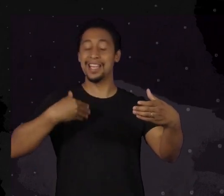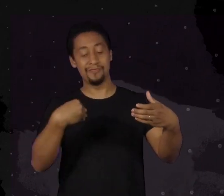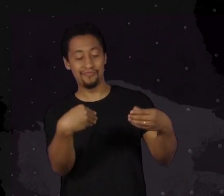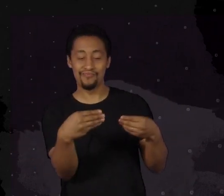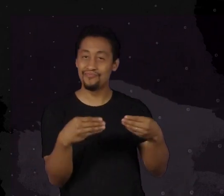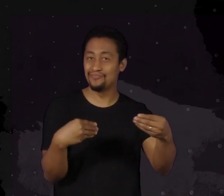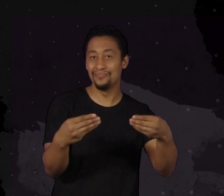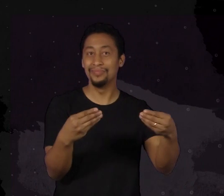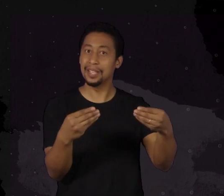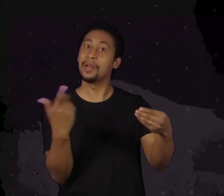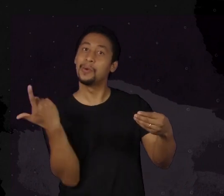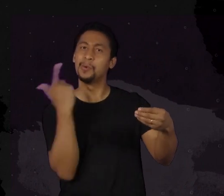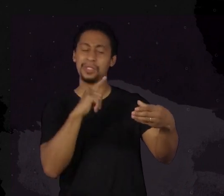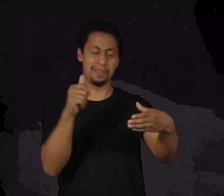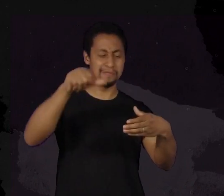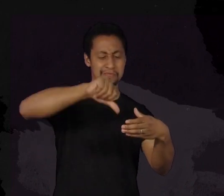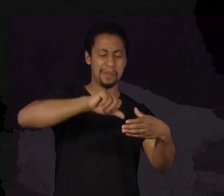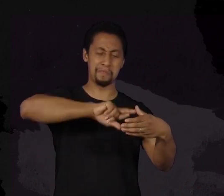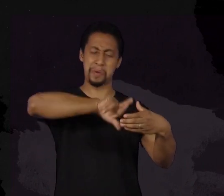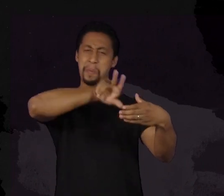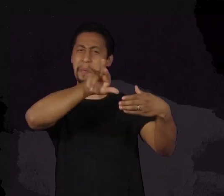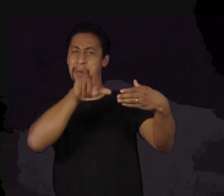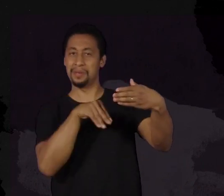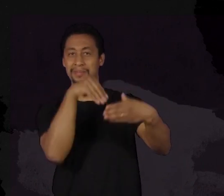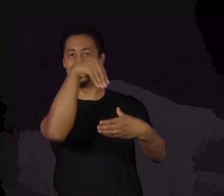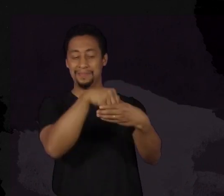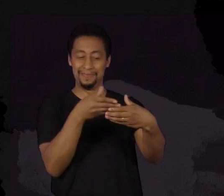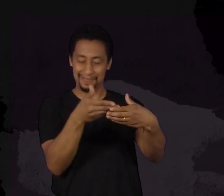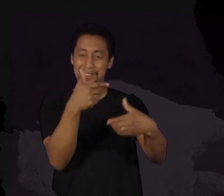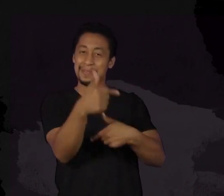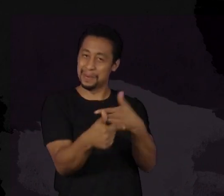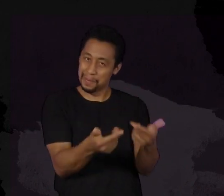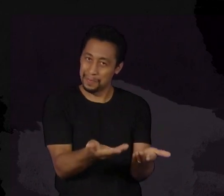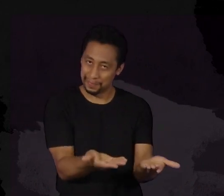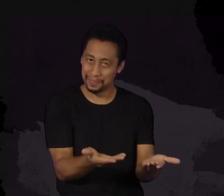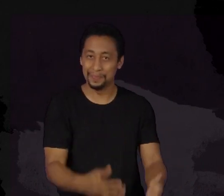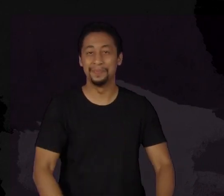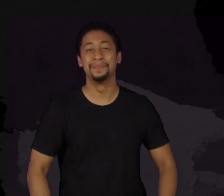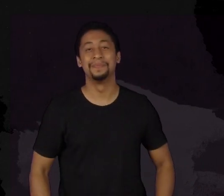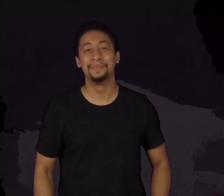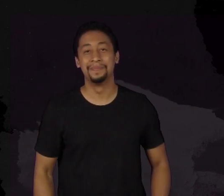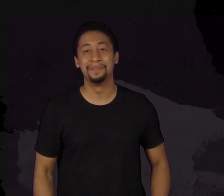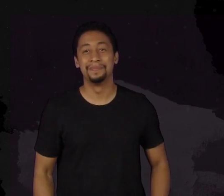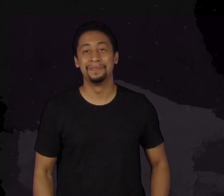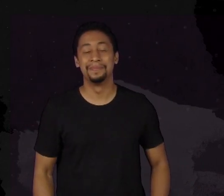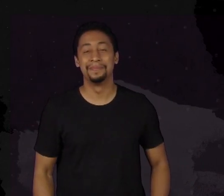versátil e realiza mais de uma função na sua jornada de trabalho.